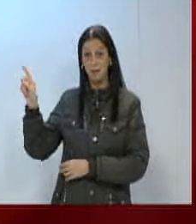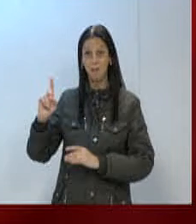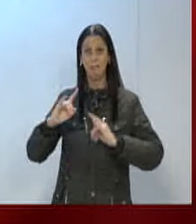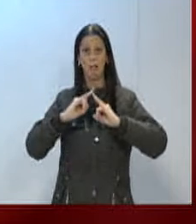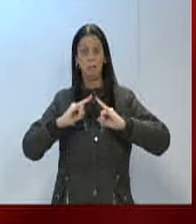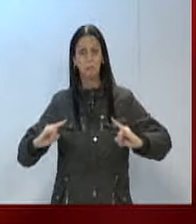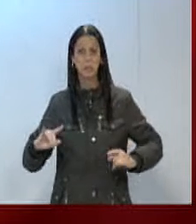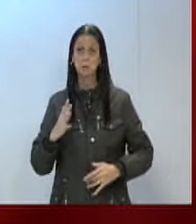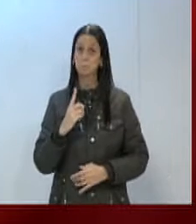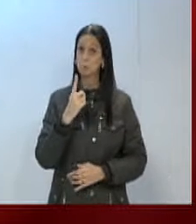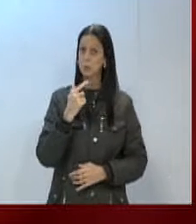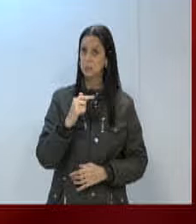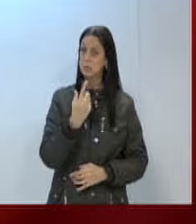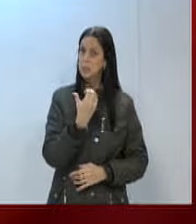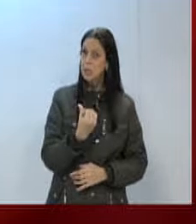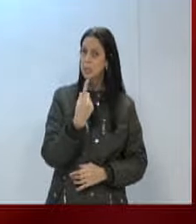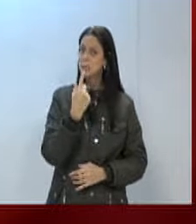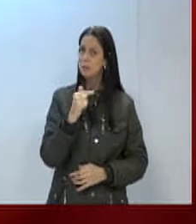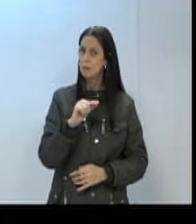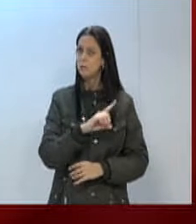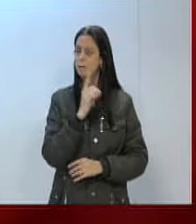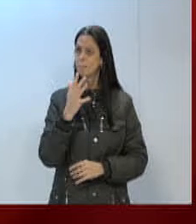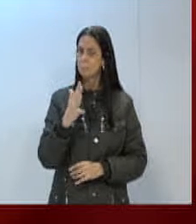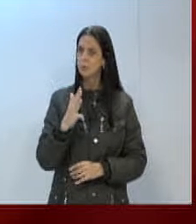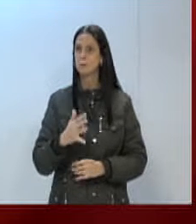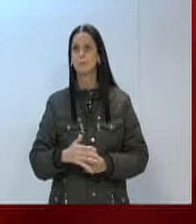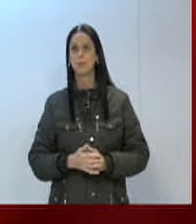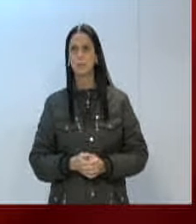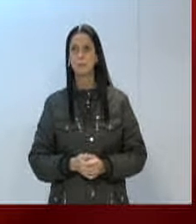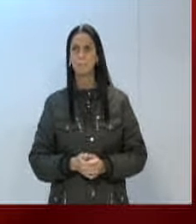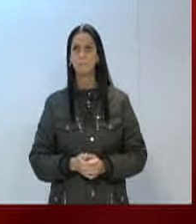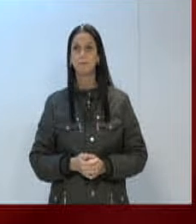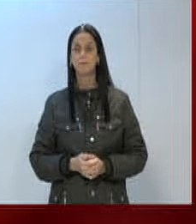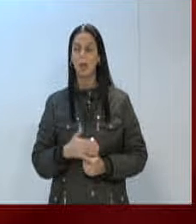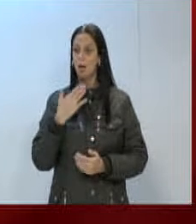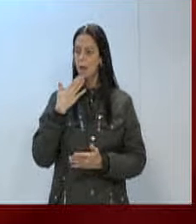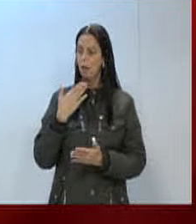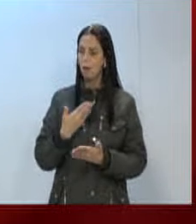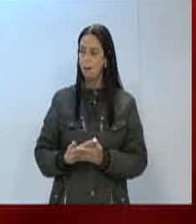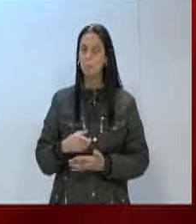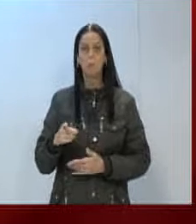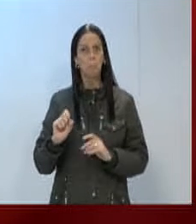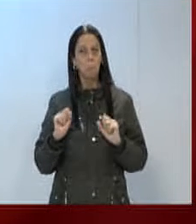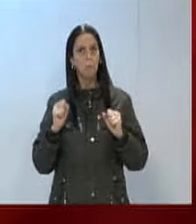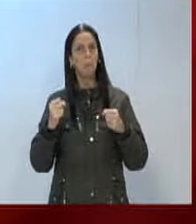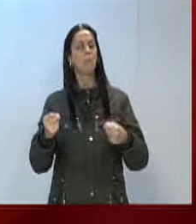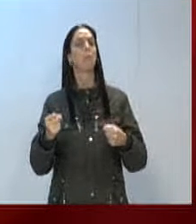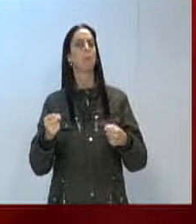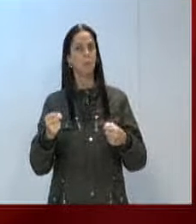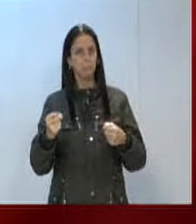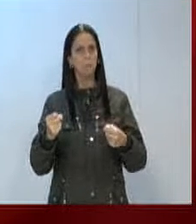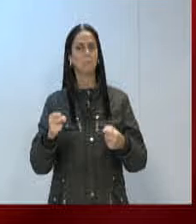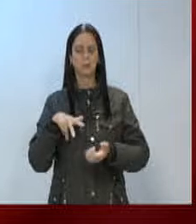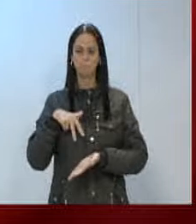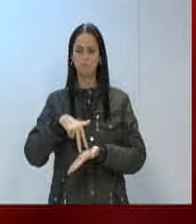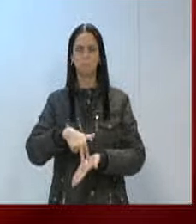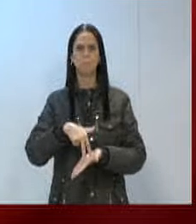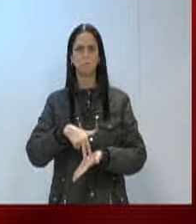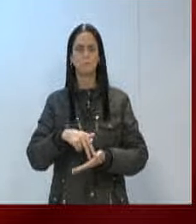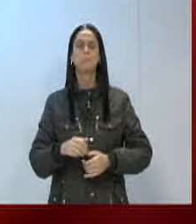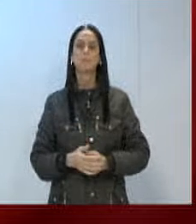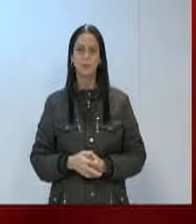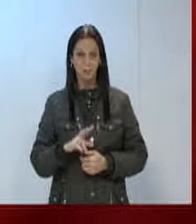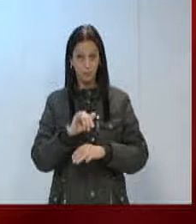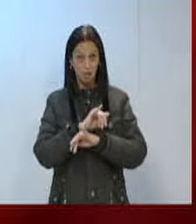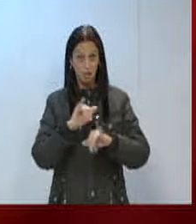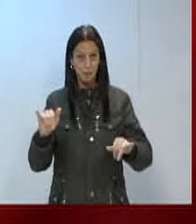16 17 dias e nos impressiona a resistência EA força do que elas estão fazendo aí eu